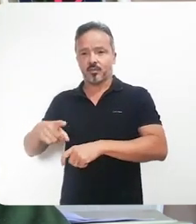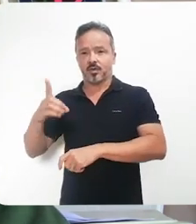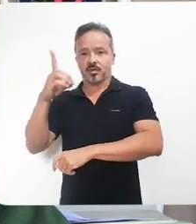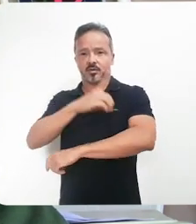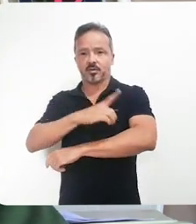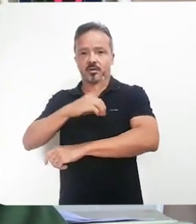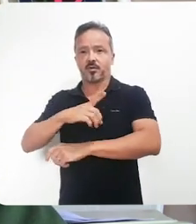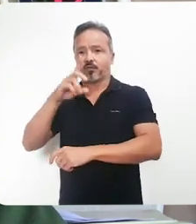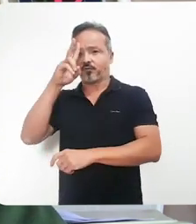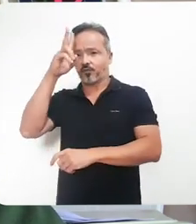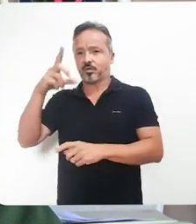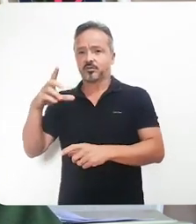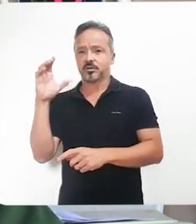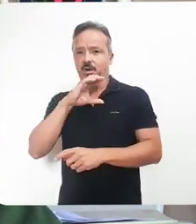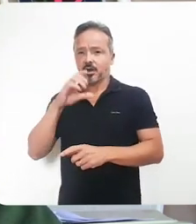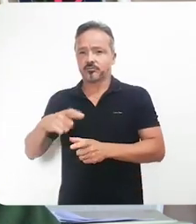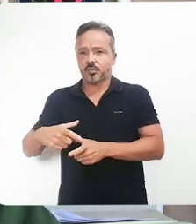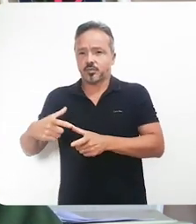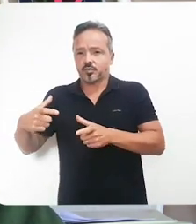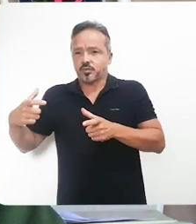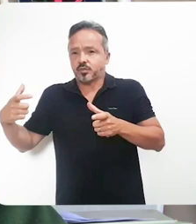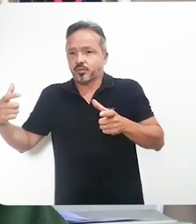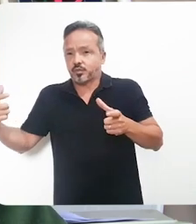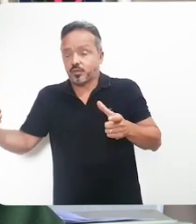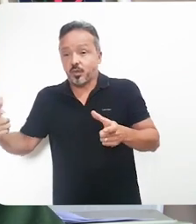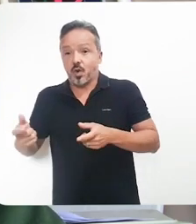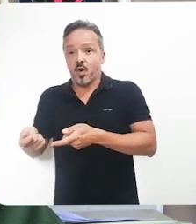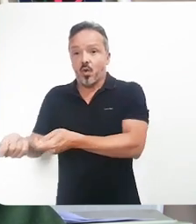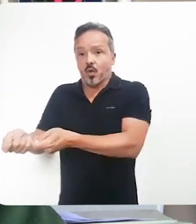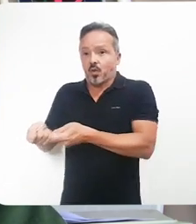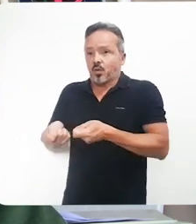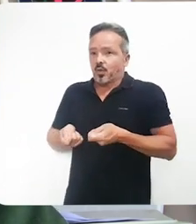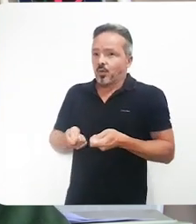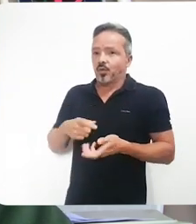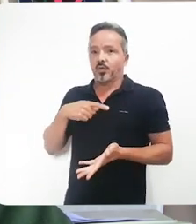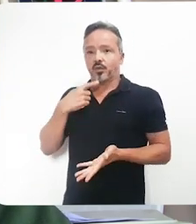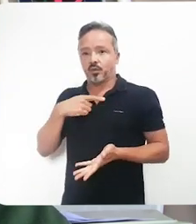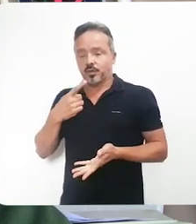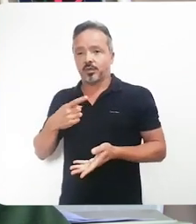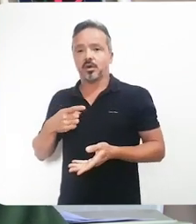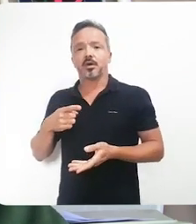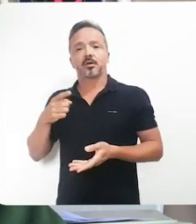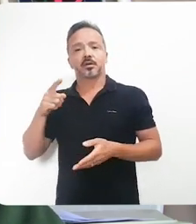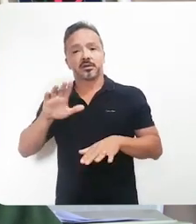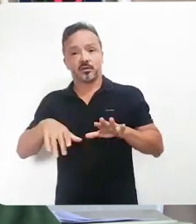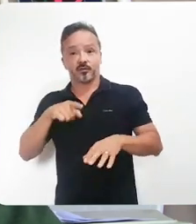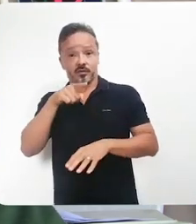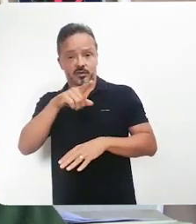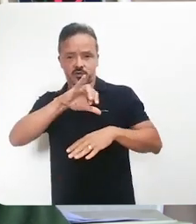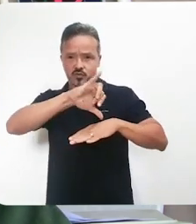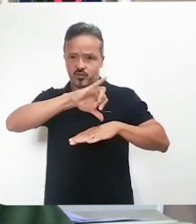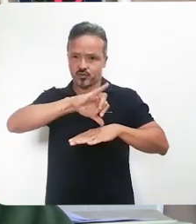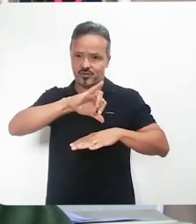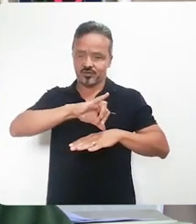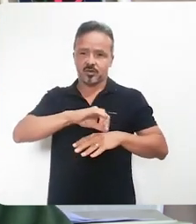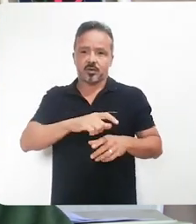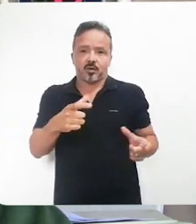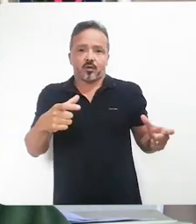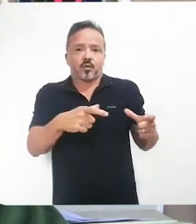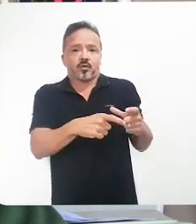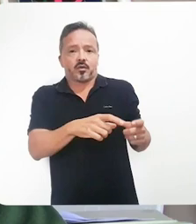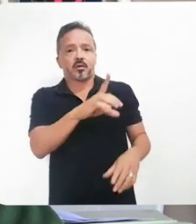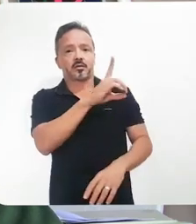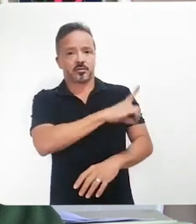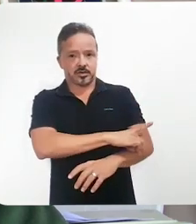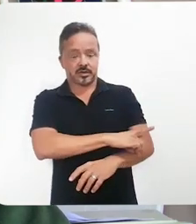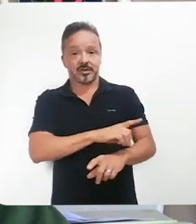dengue, e que está se alastrando muito rapidamente, e os casos estão descontrolados. Talvez essa não seja uma realidade tão forte nas